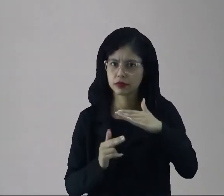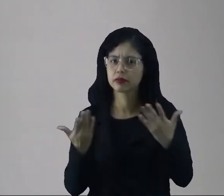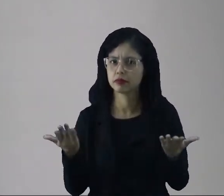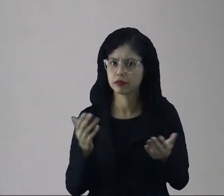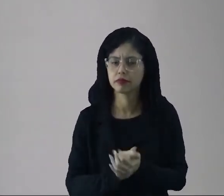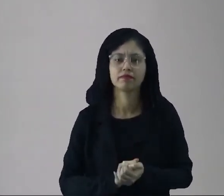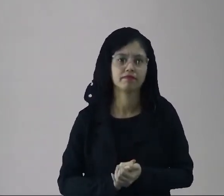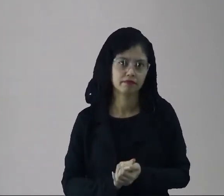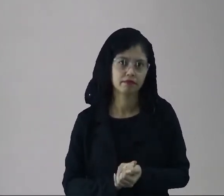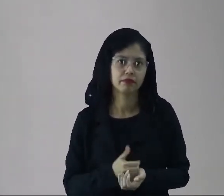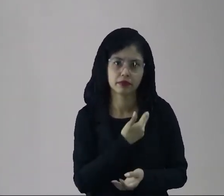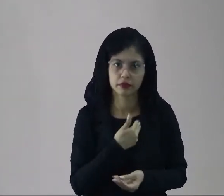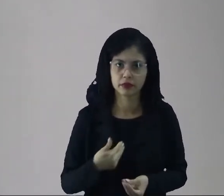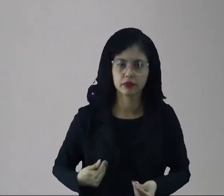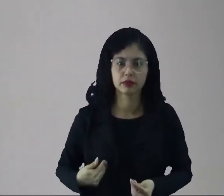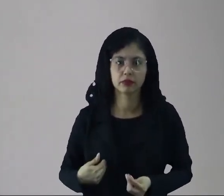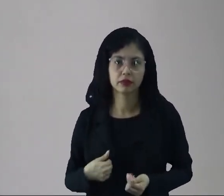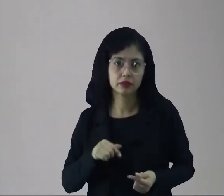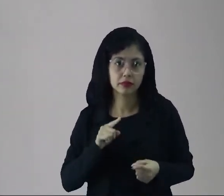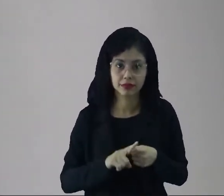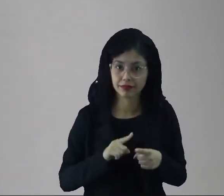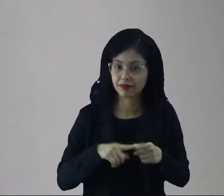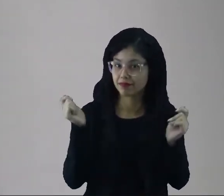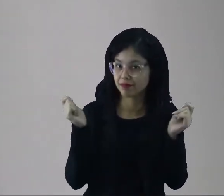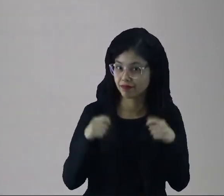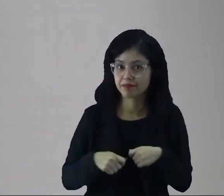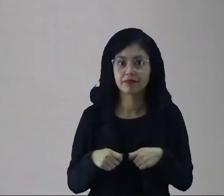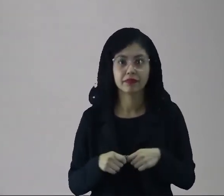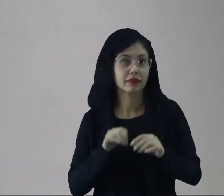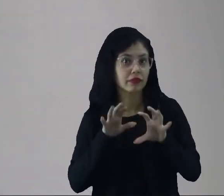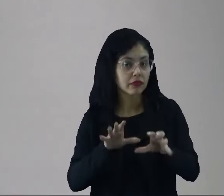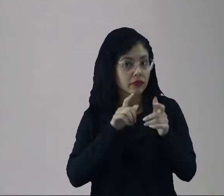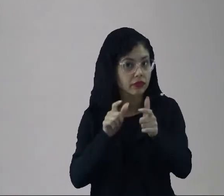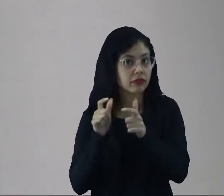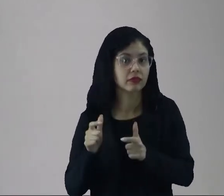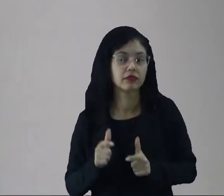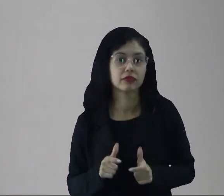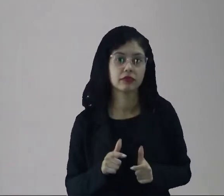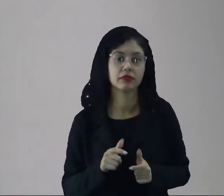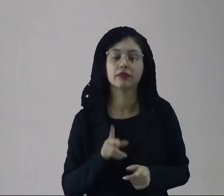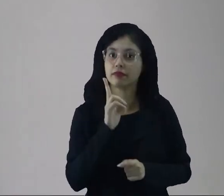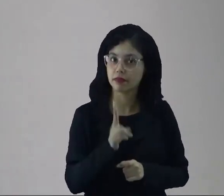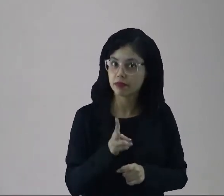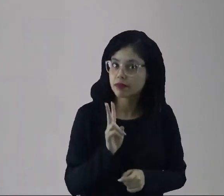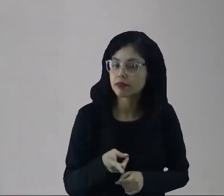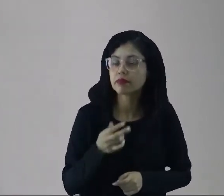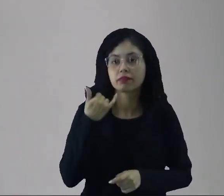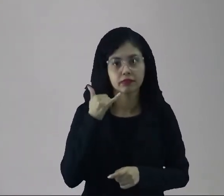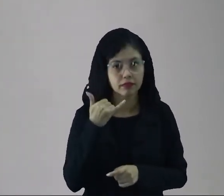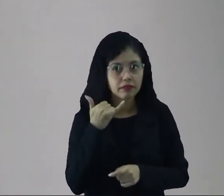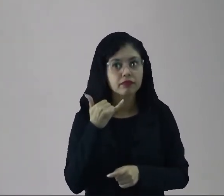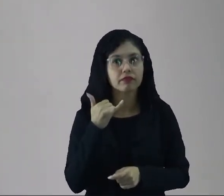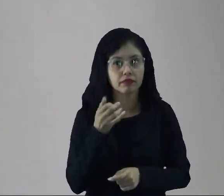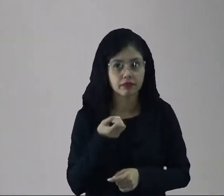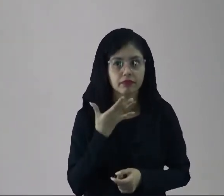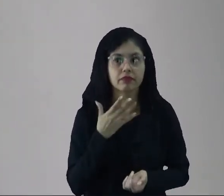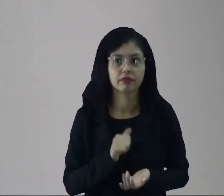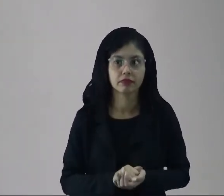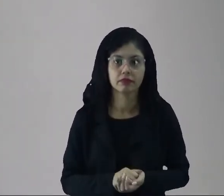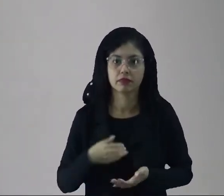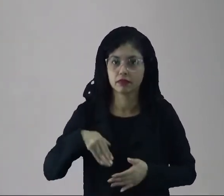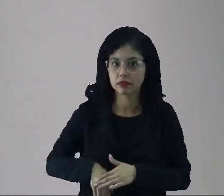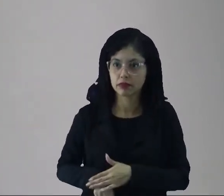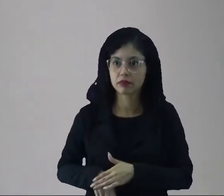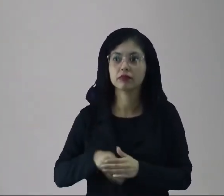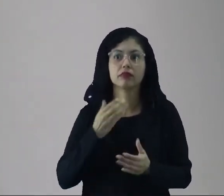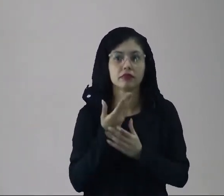público e se perdeu? Então, é bem provável que nesses locais onde estiveram, mesmo que o celular estivesse em seu